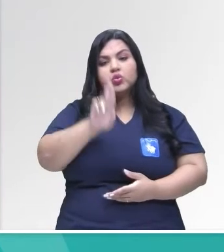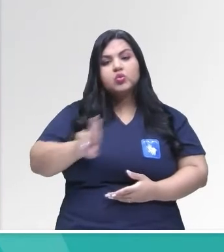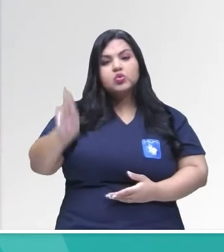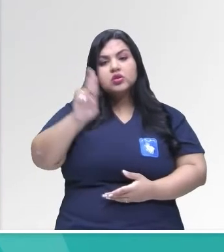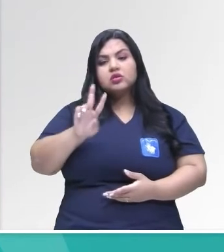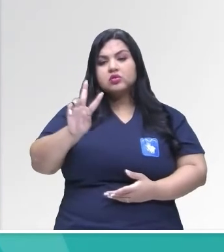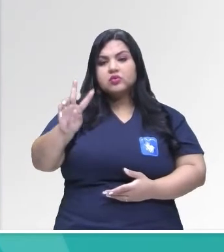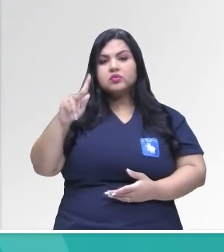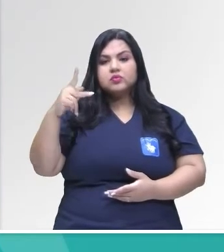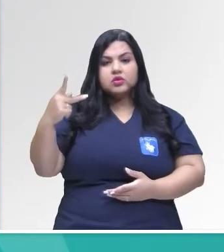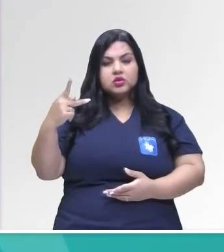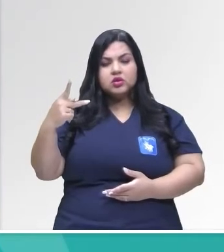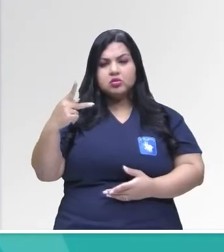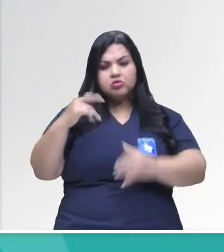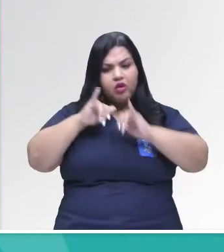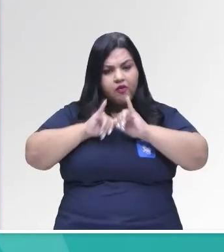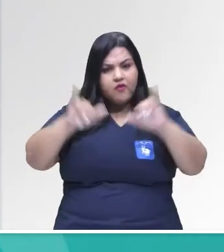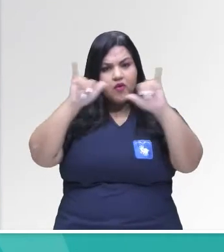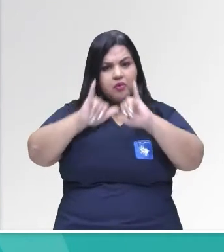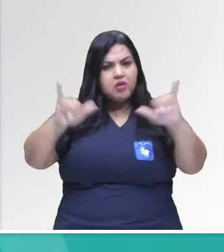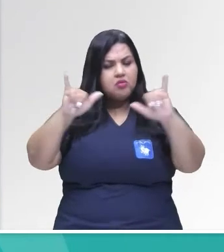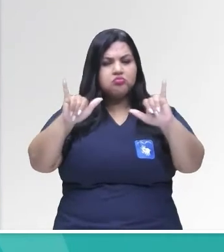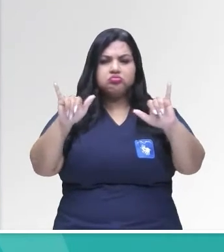passiva, mas eu não estou informando